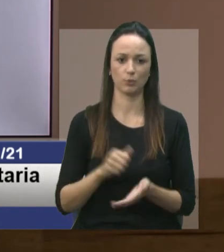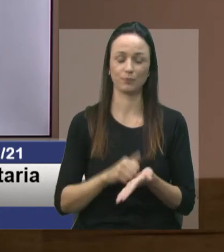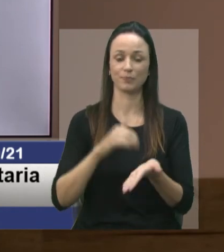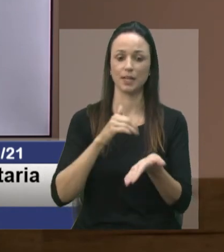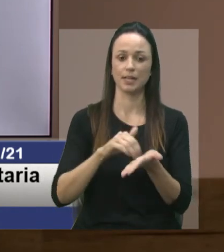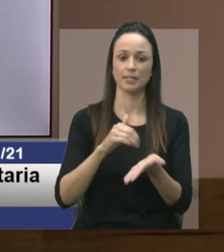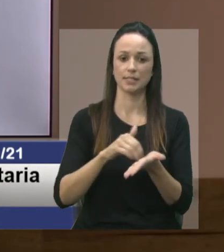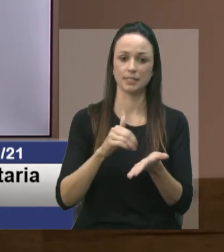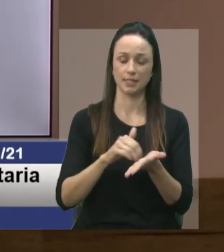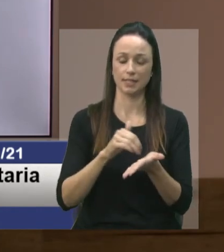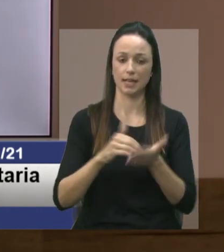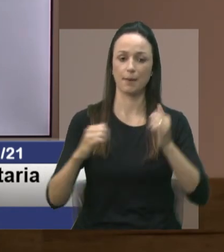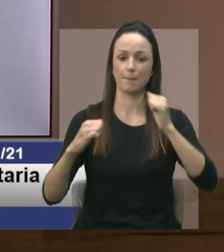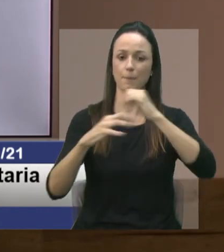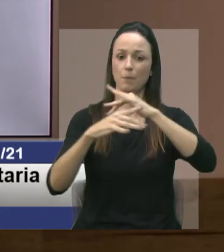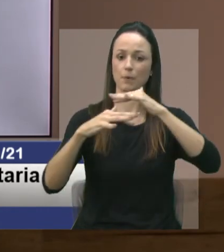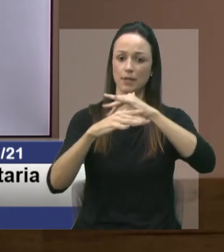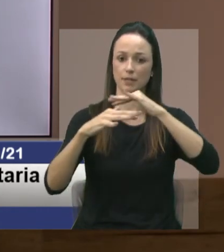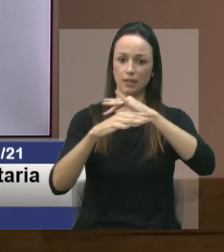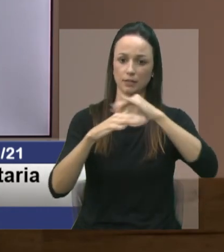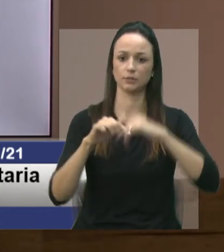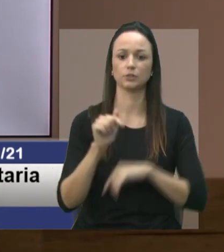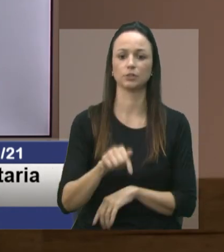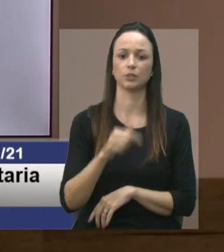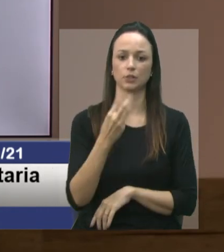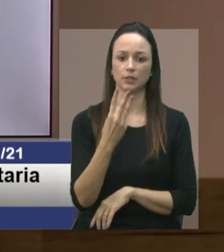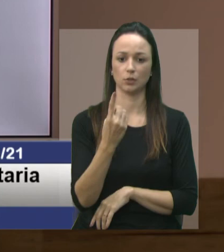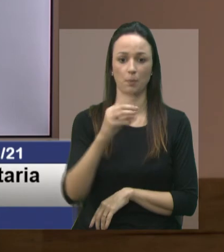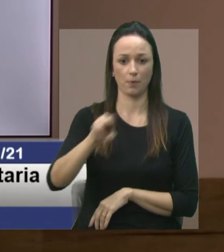R$ 17.868.000. Secretaria de Mobilidade Urbana,